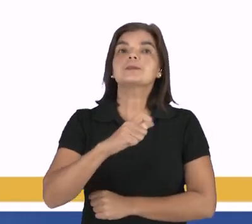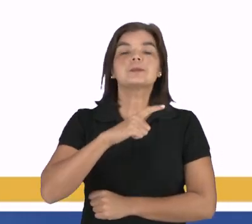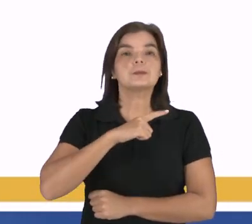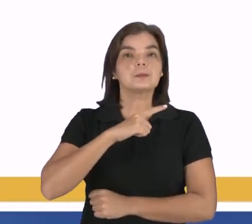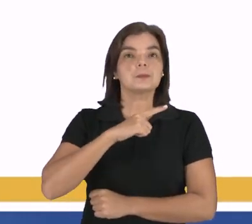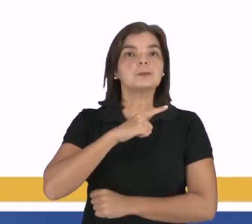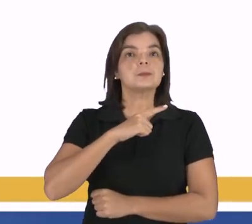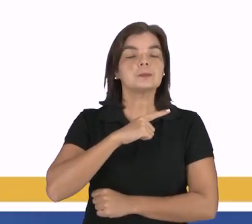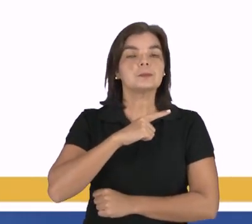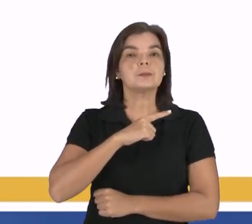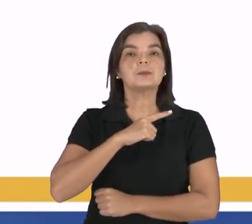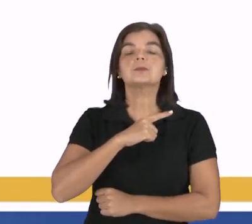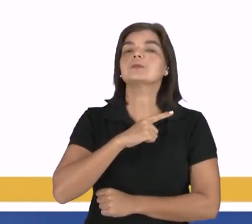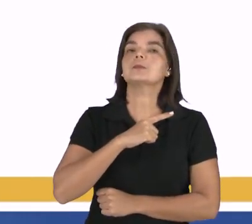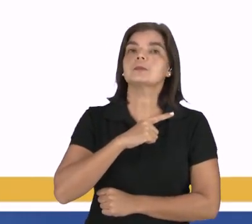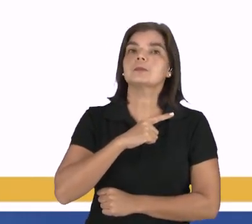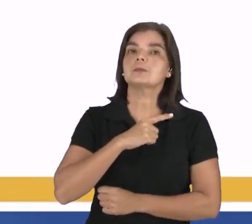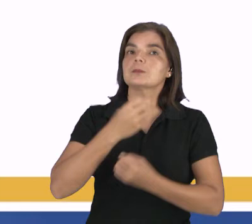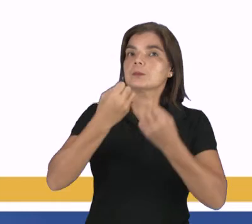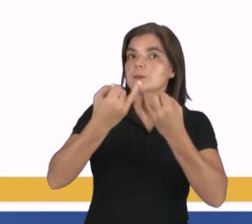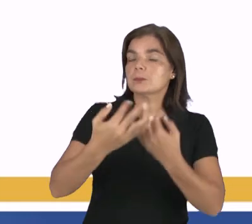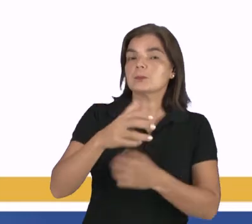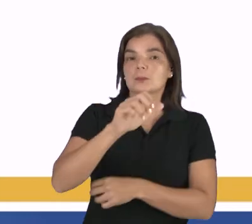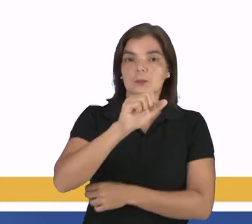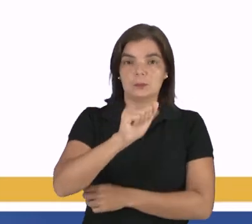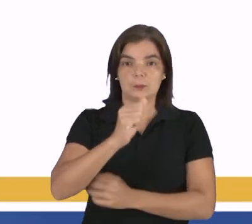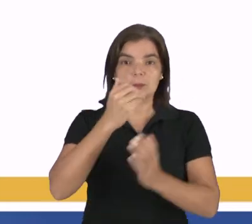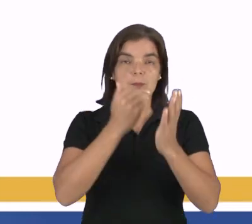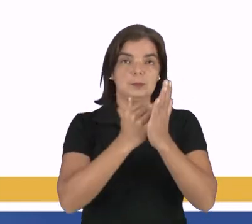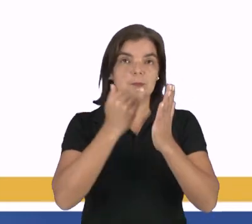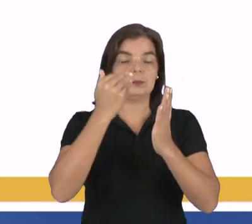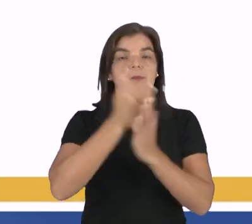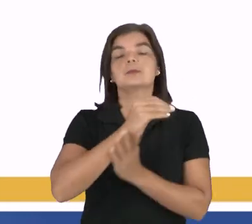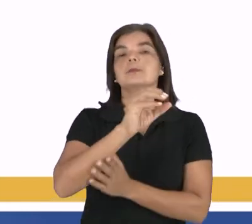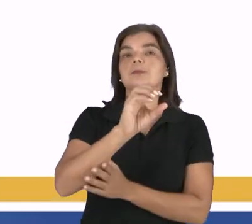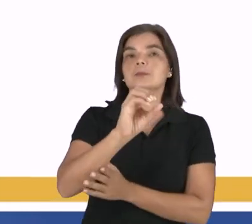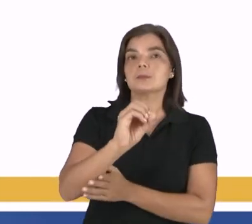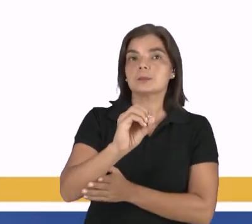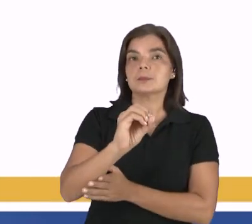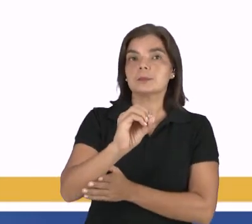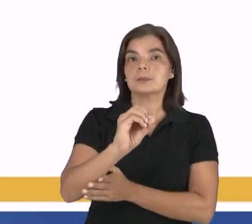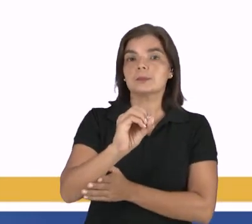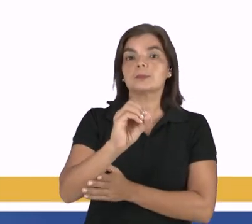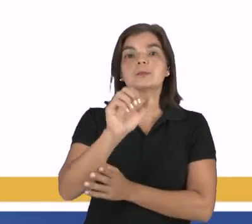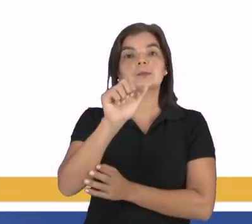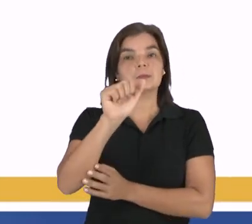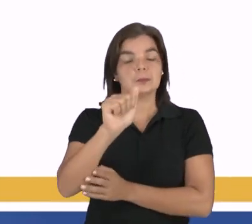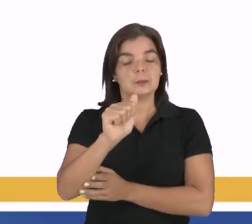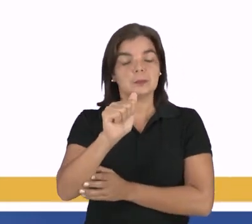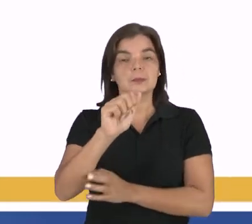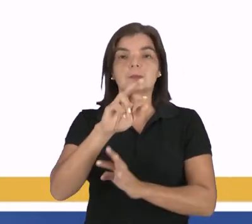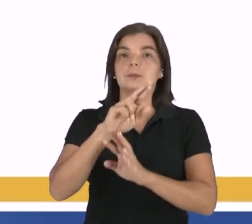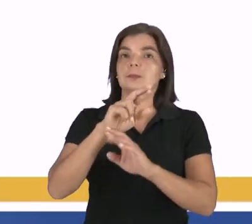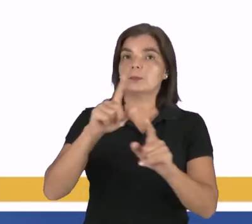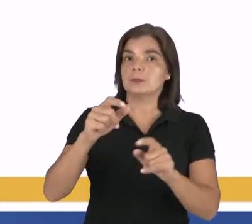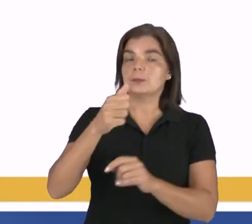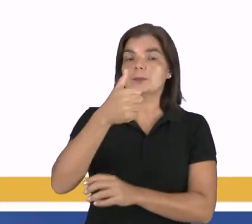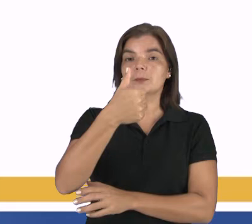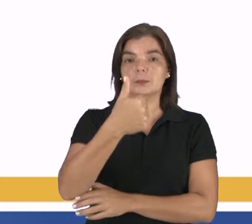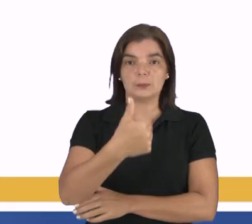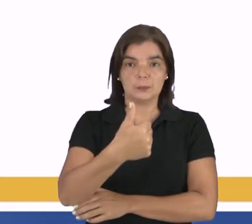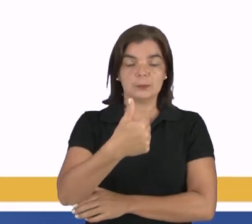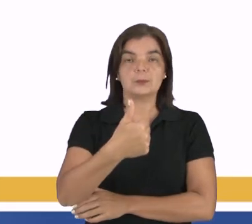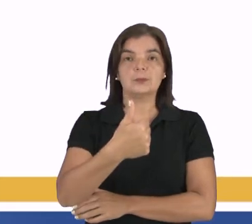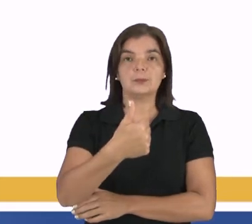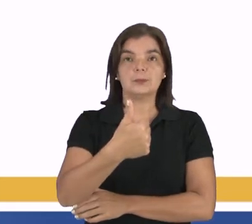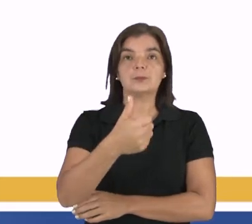tem as particularidades da definição, que é sendo A maior que 0, e esse A também